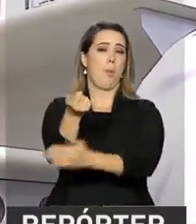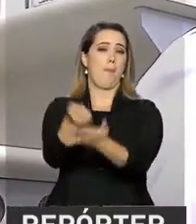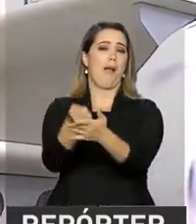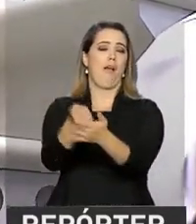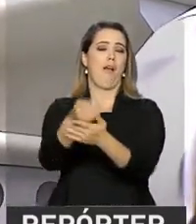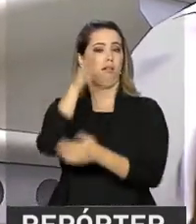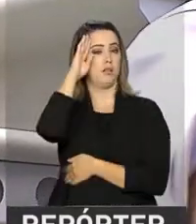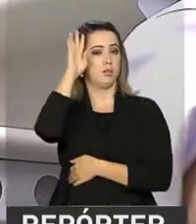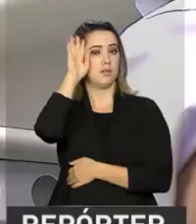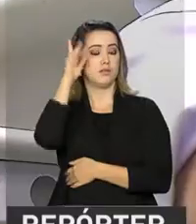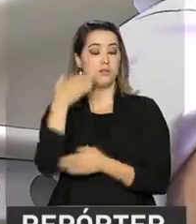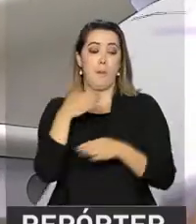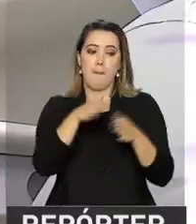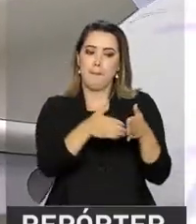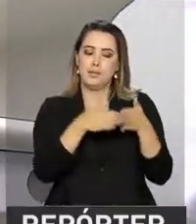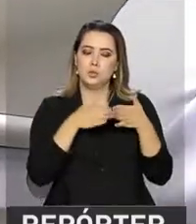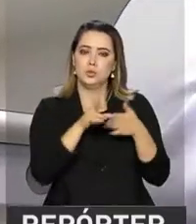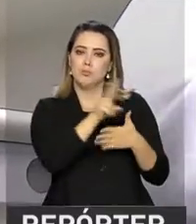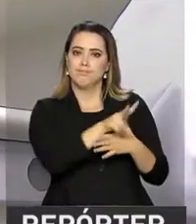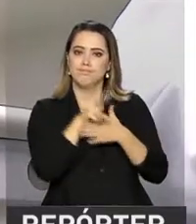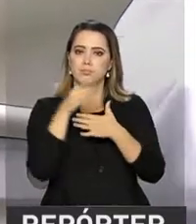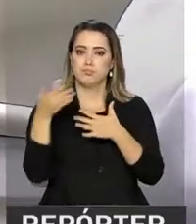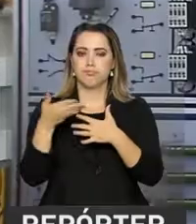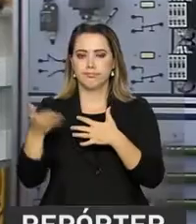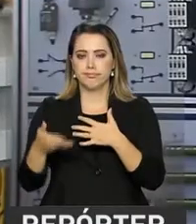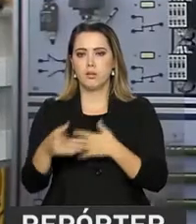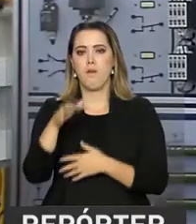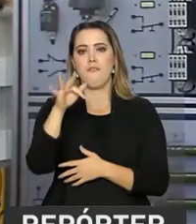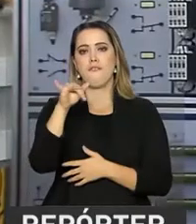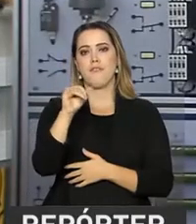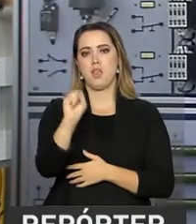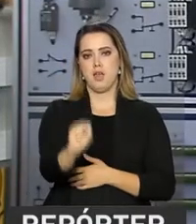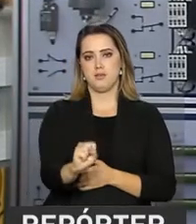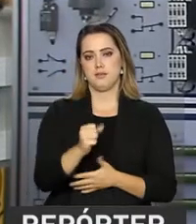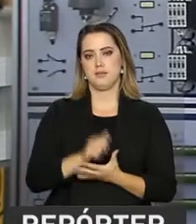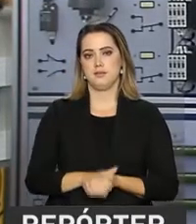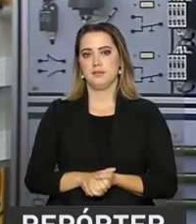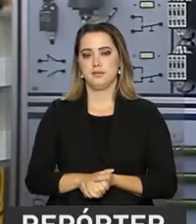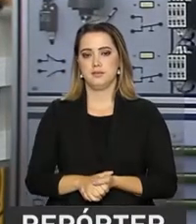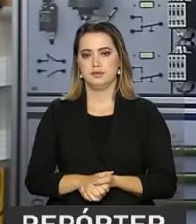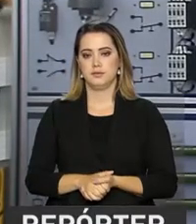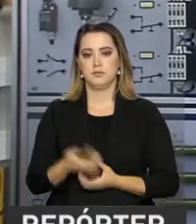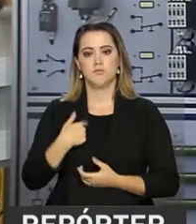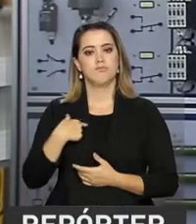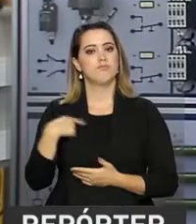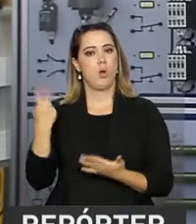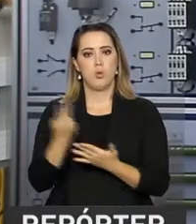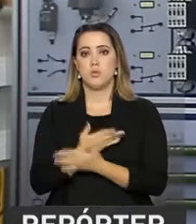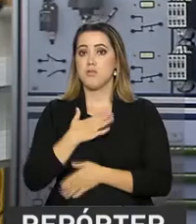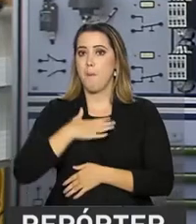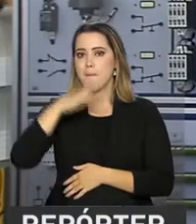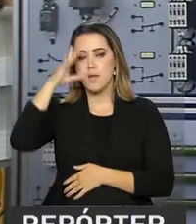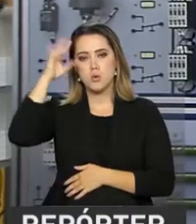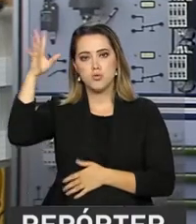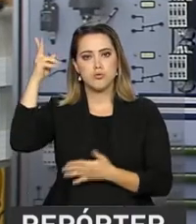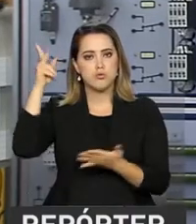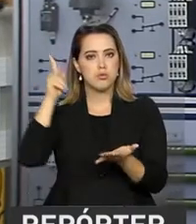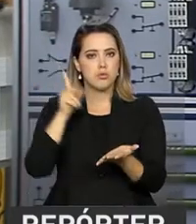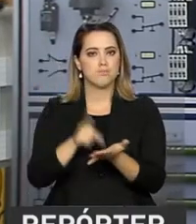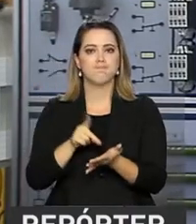recorreu ao fundo de financiamento estudantil eu consegui realizar um sonho desde criança porque